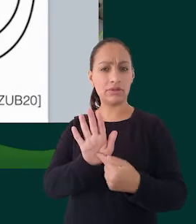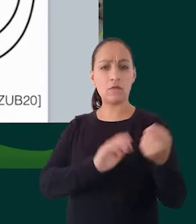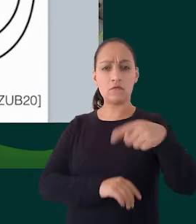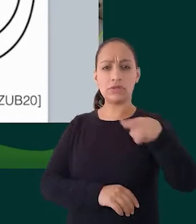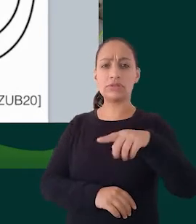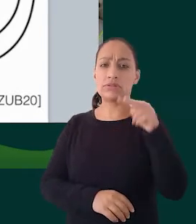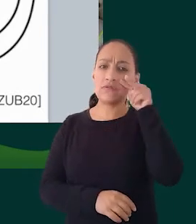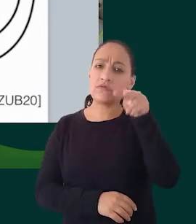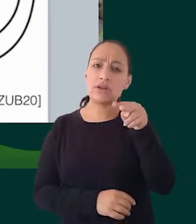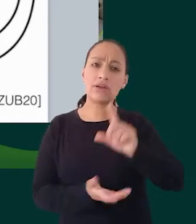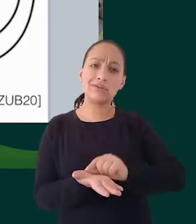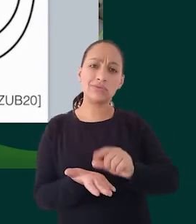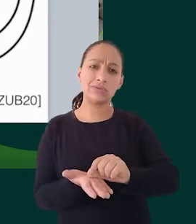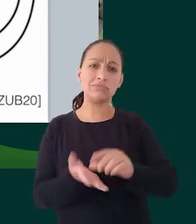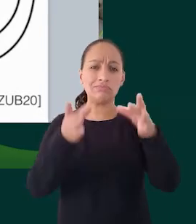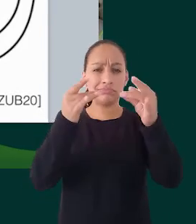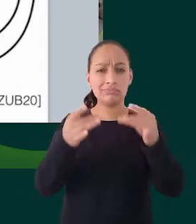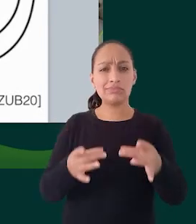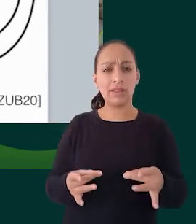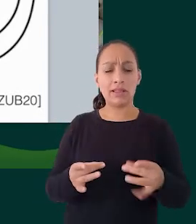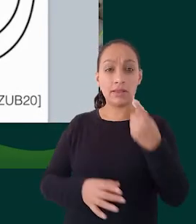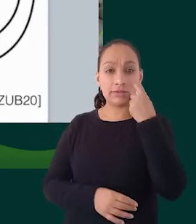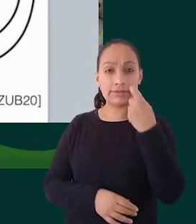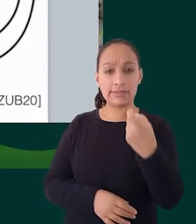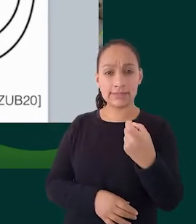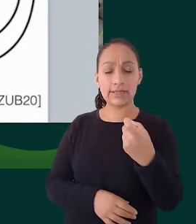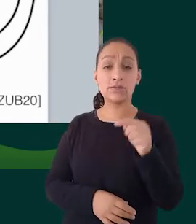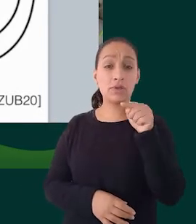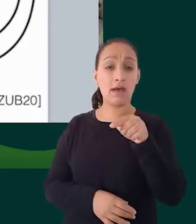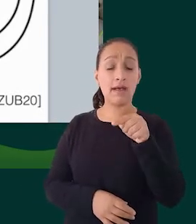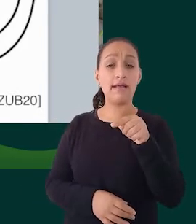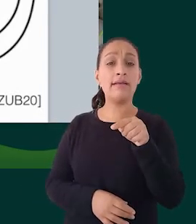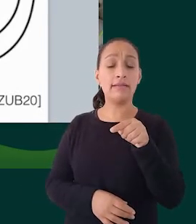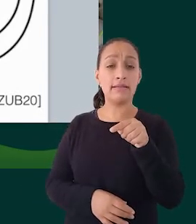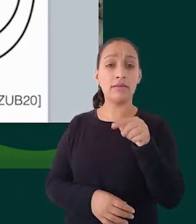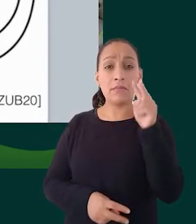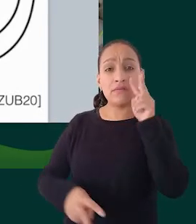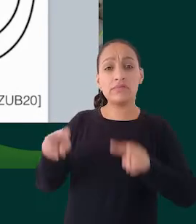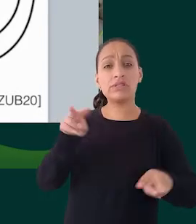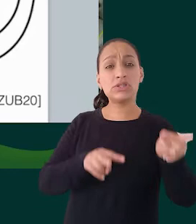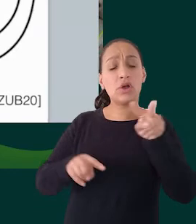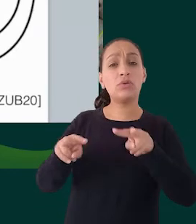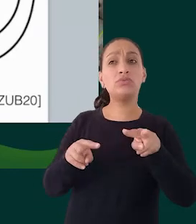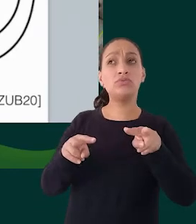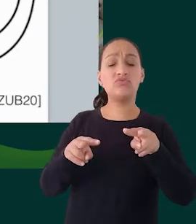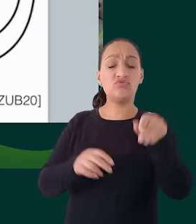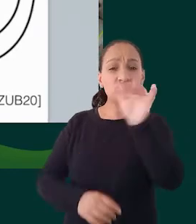uma visão geral de machine learning, e ele é muito legal, é de um russo,